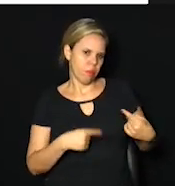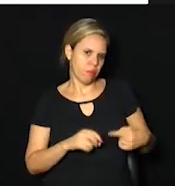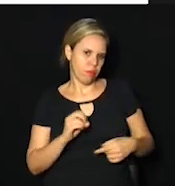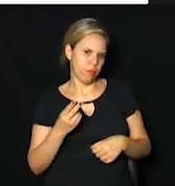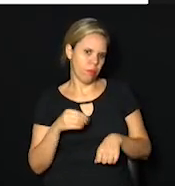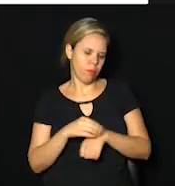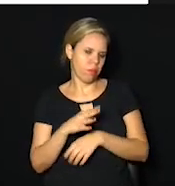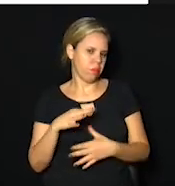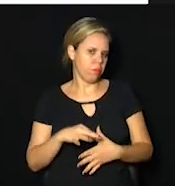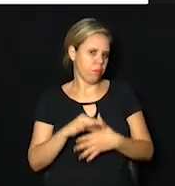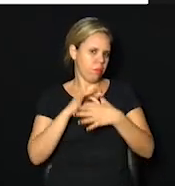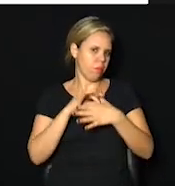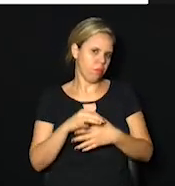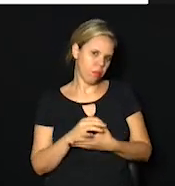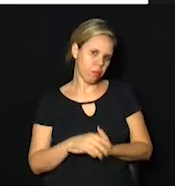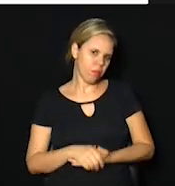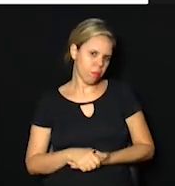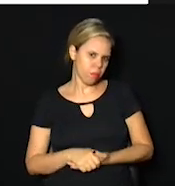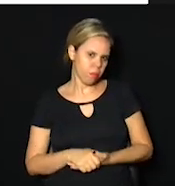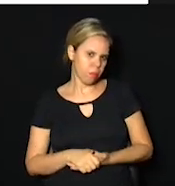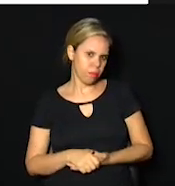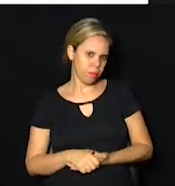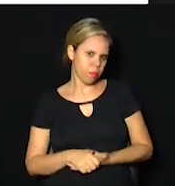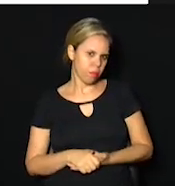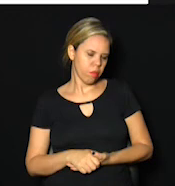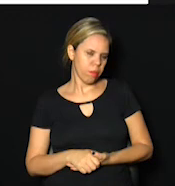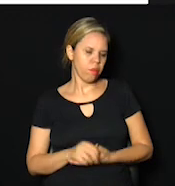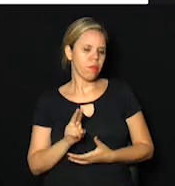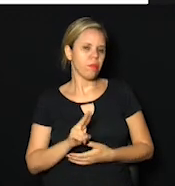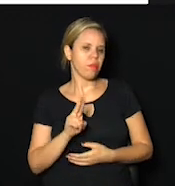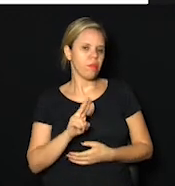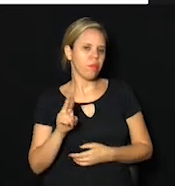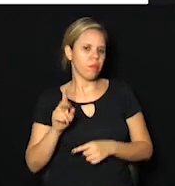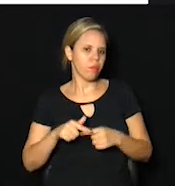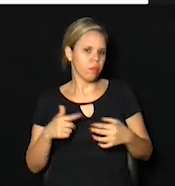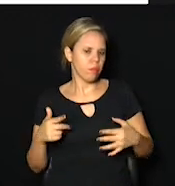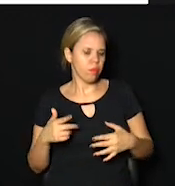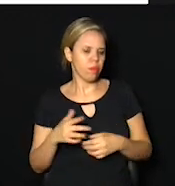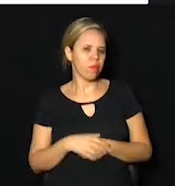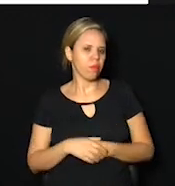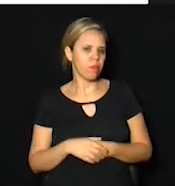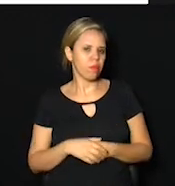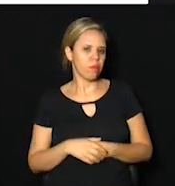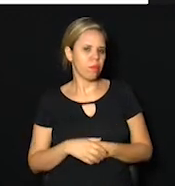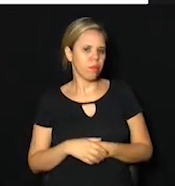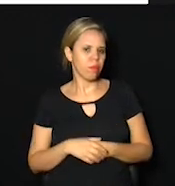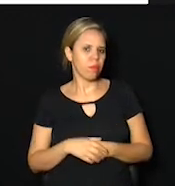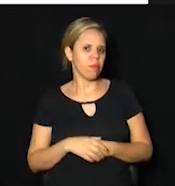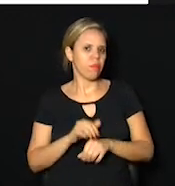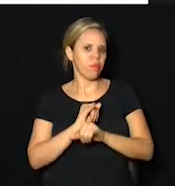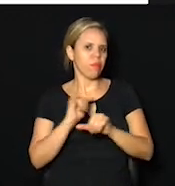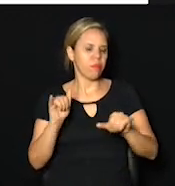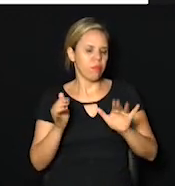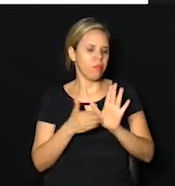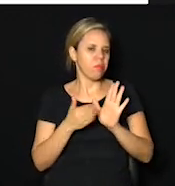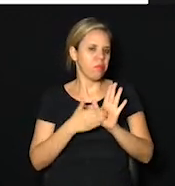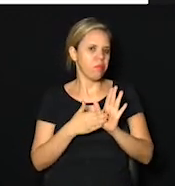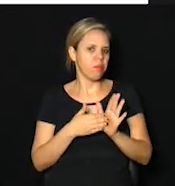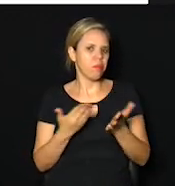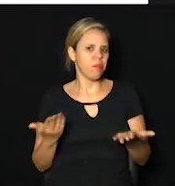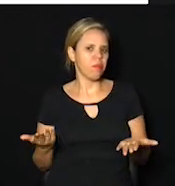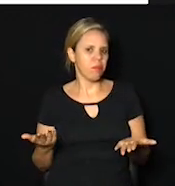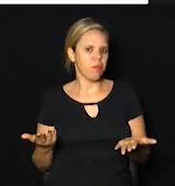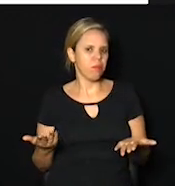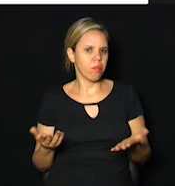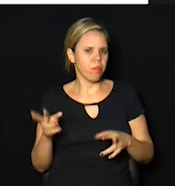a liderar o processo político. E o que eu posso utilizar? As ferramentas de marketing. Que ferramentas de marketing são essas? São as ferramentas